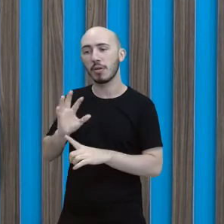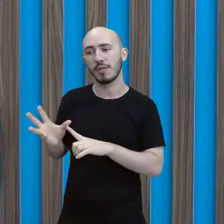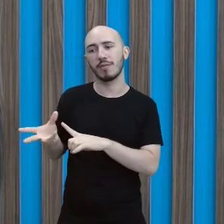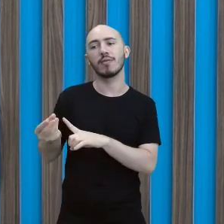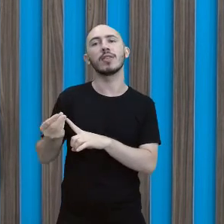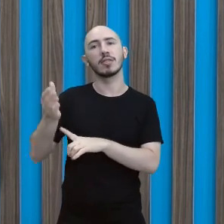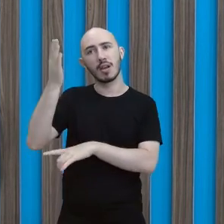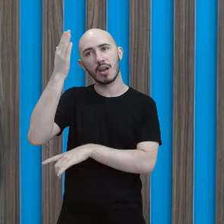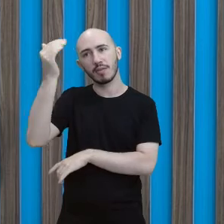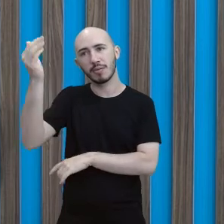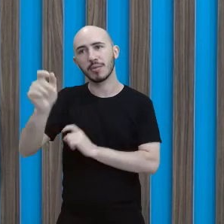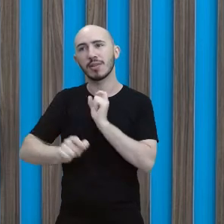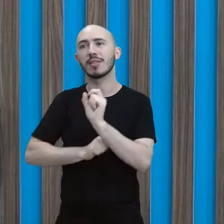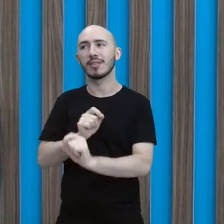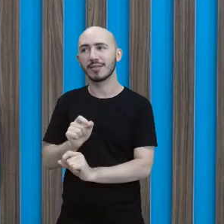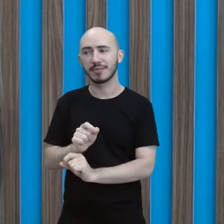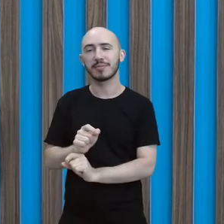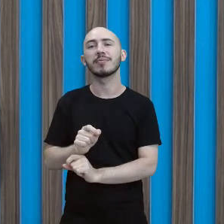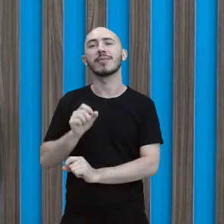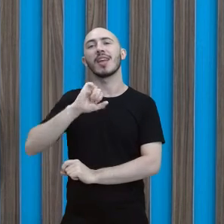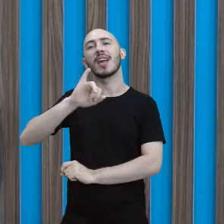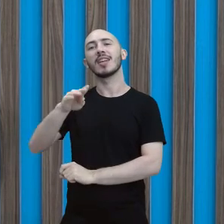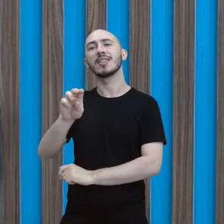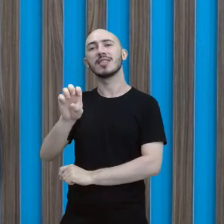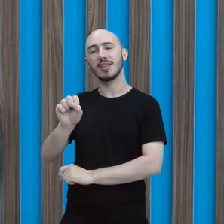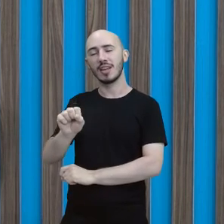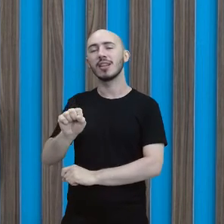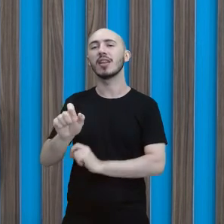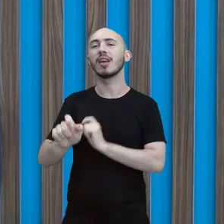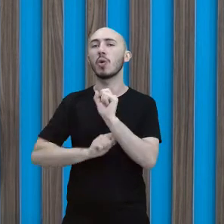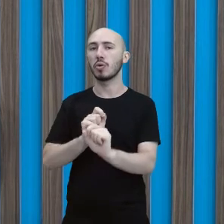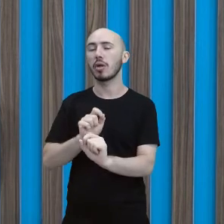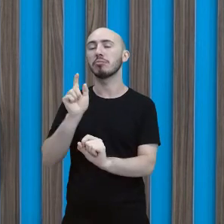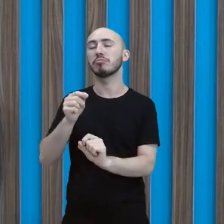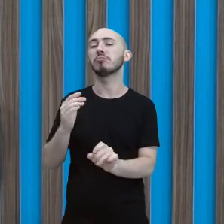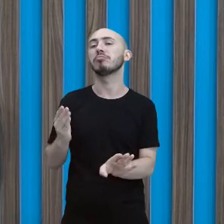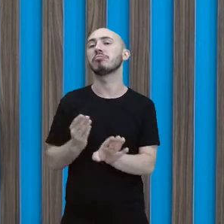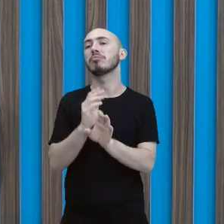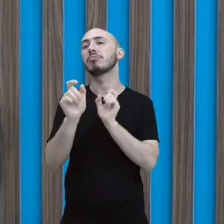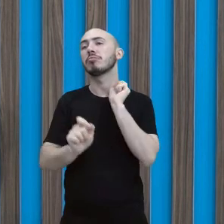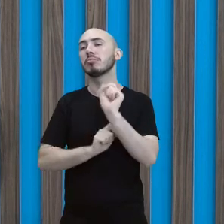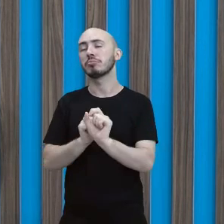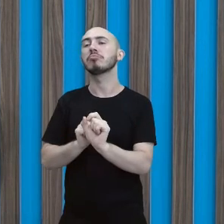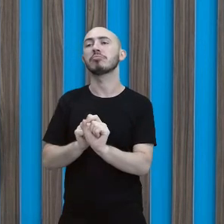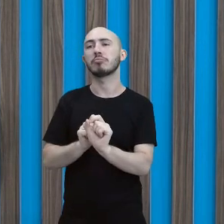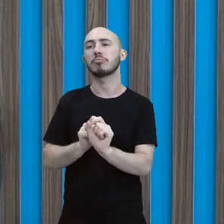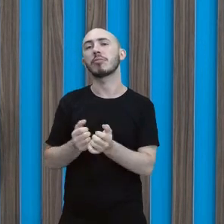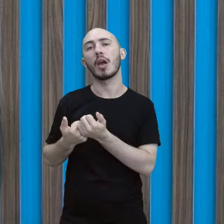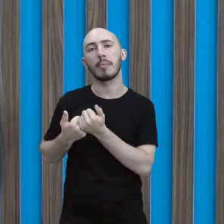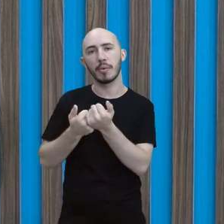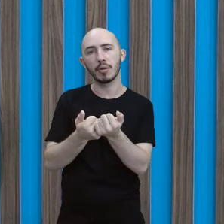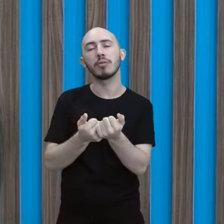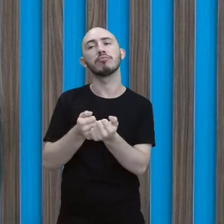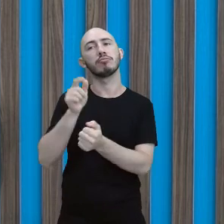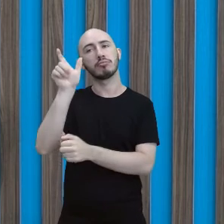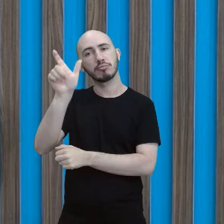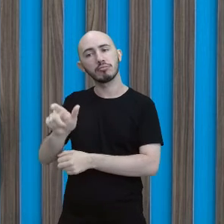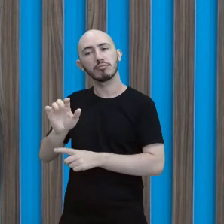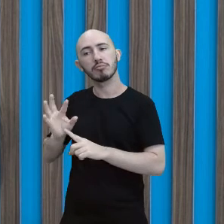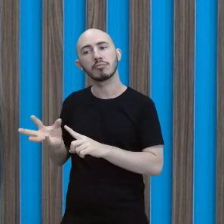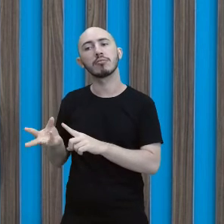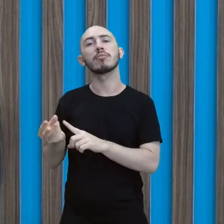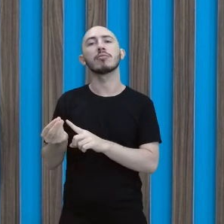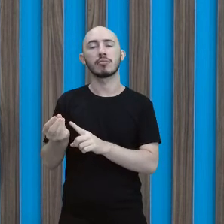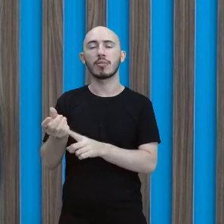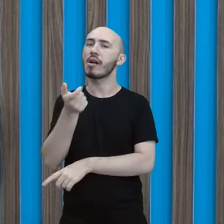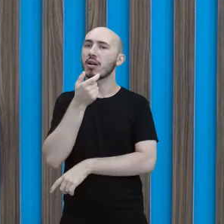famoso, James Chadwick. Isso! Do qual, gente, ele contribuiu, né? Ele é um físico britânico